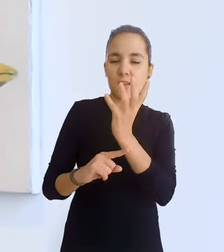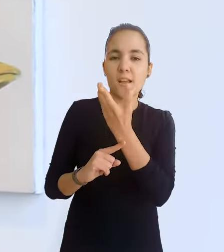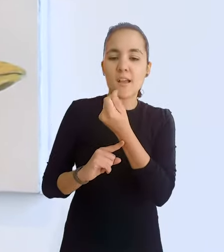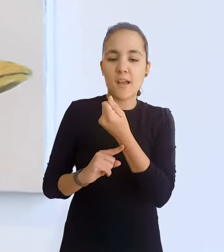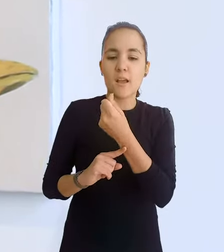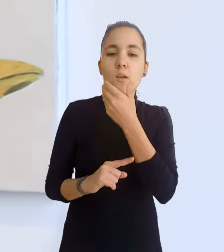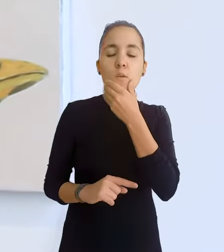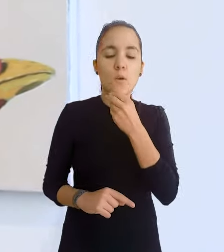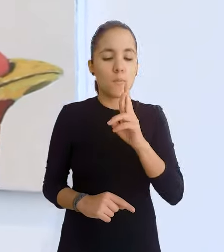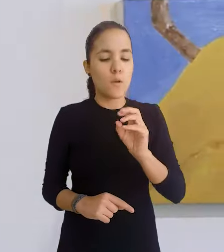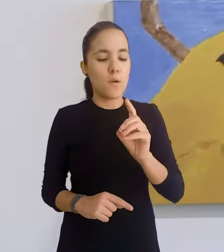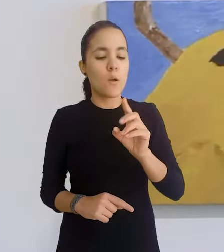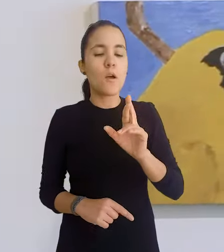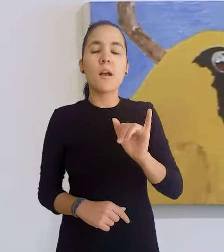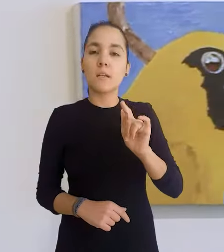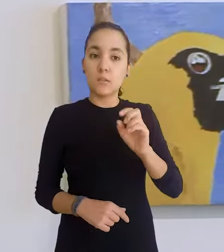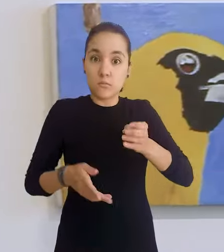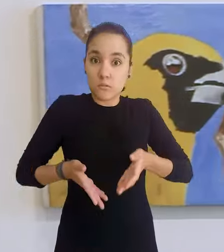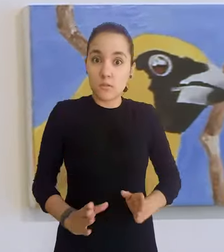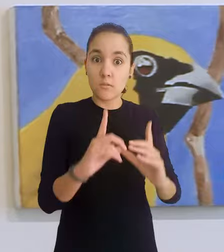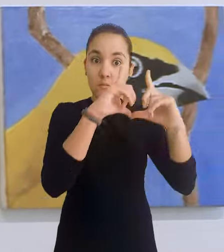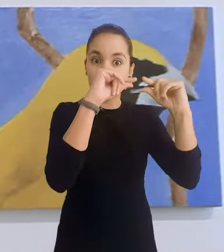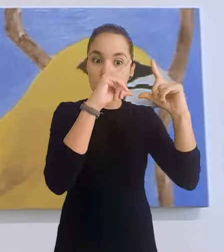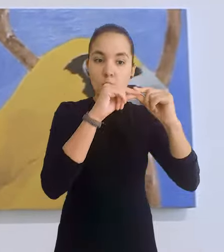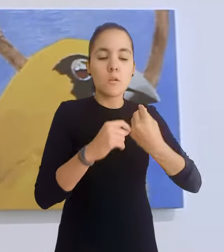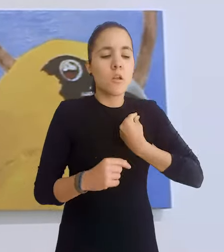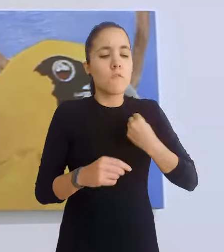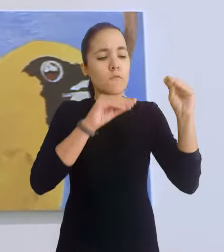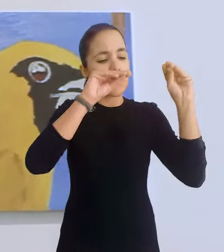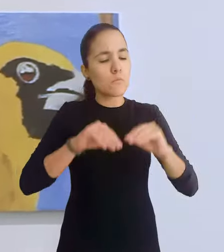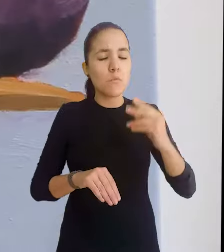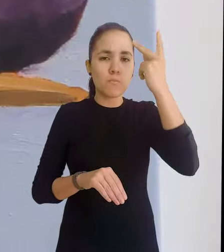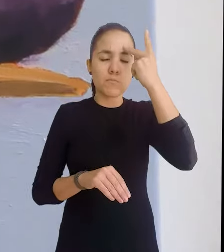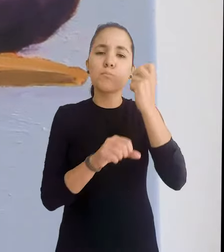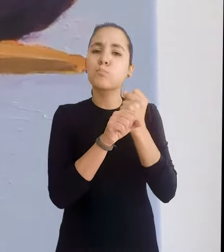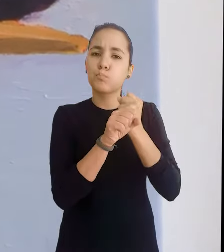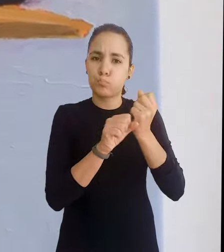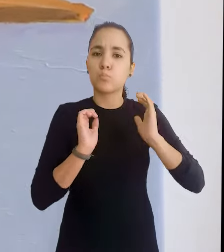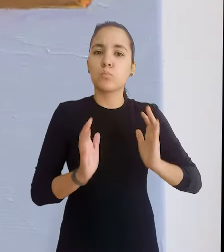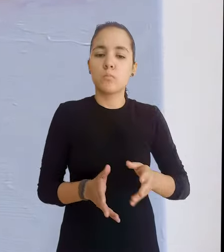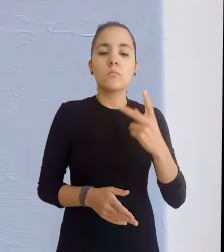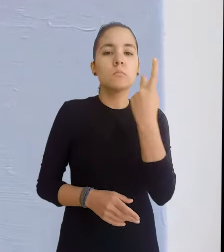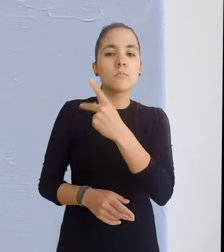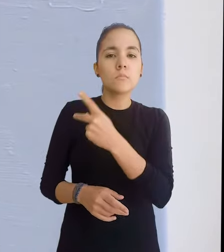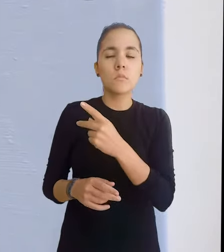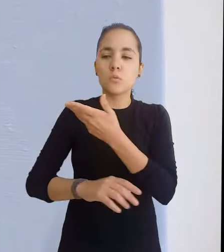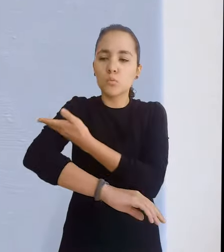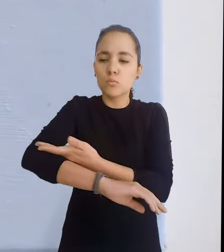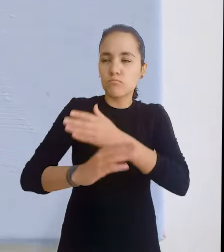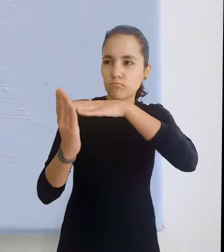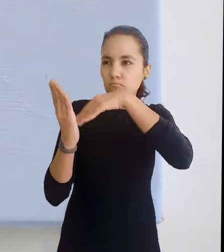artista brasileiro nascido em Brasília e que vive e trabalha há anos em São Paulo. O trabalho de Bivar se concentra